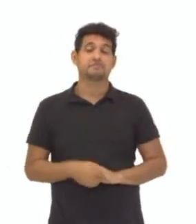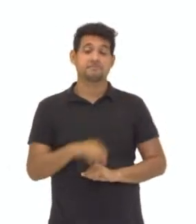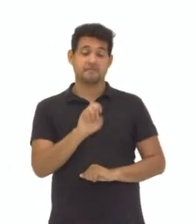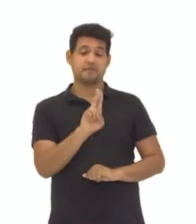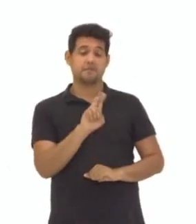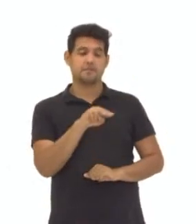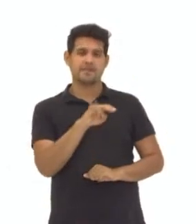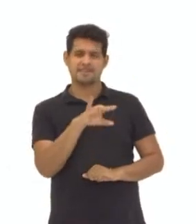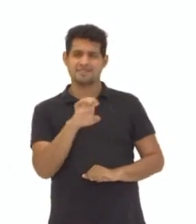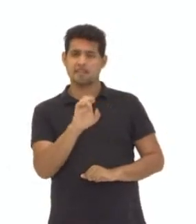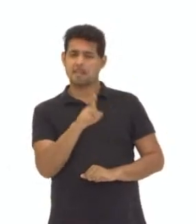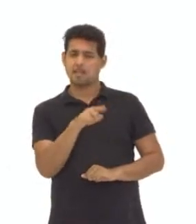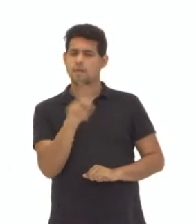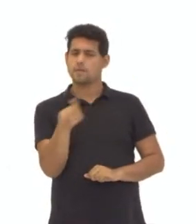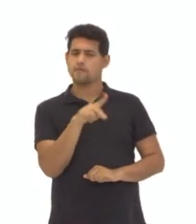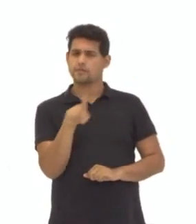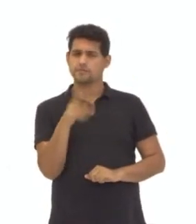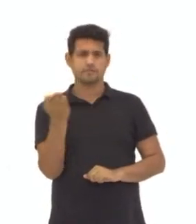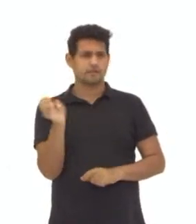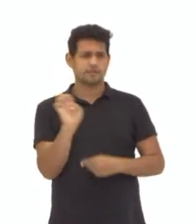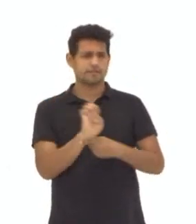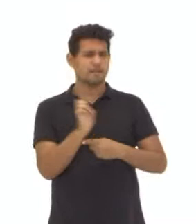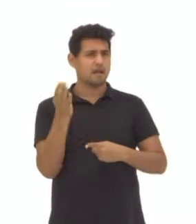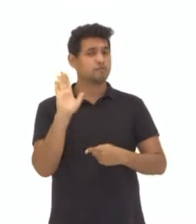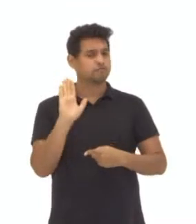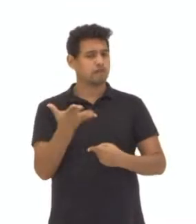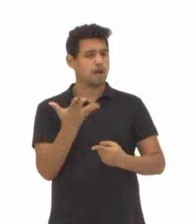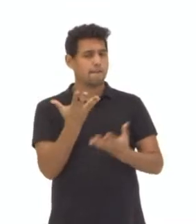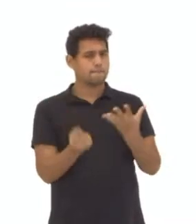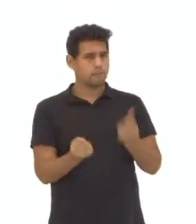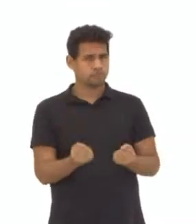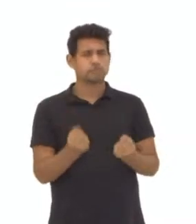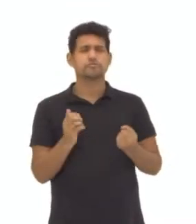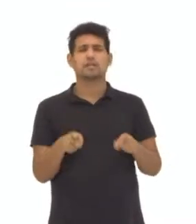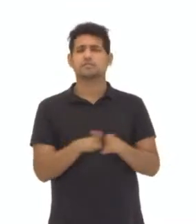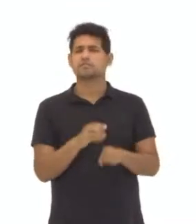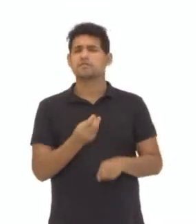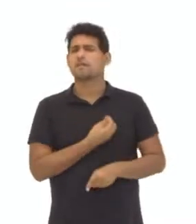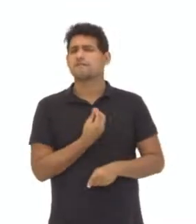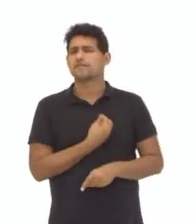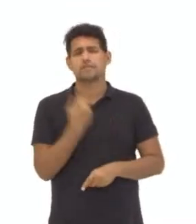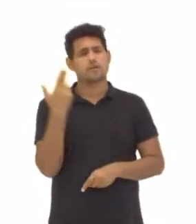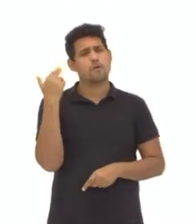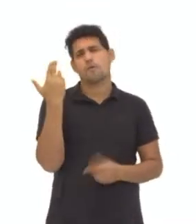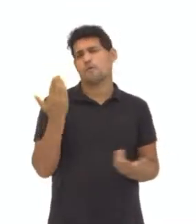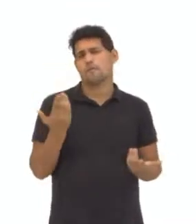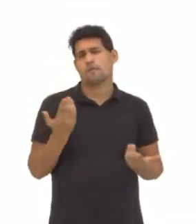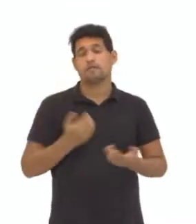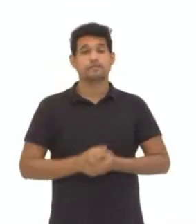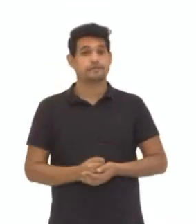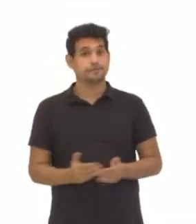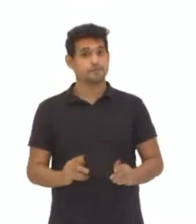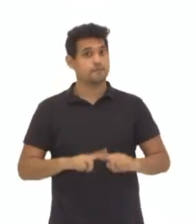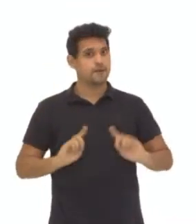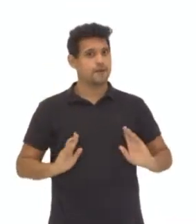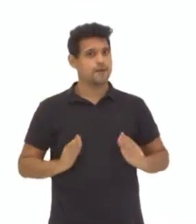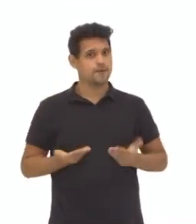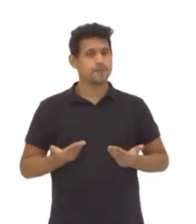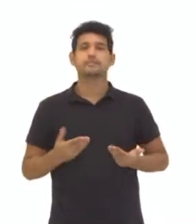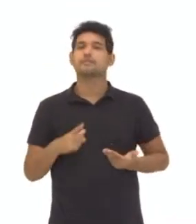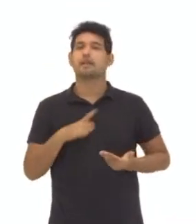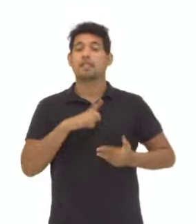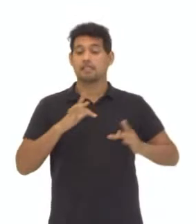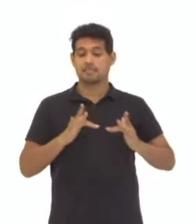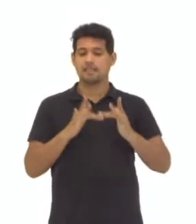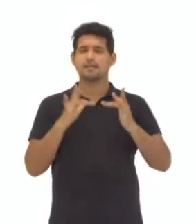Eunice foi professora do Estado, se aposentou, levou uma vida bem normal. Hoje, a presença